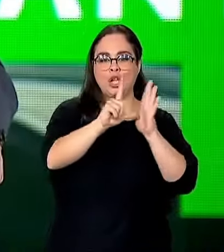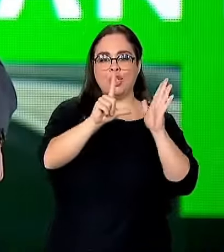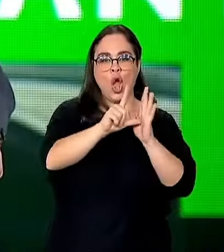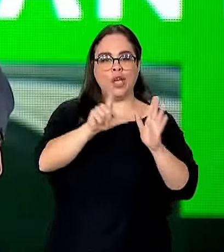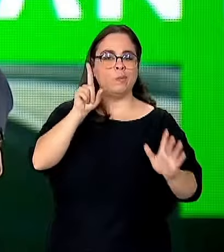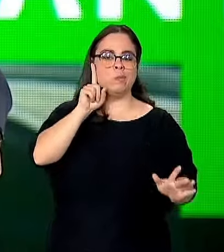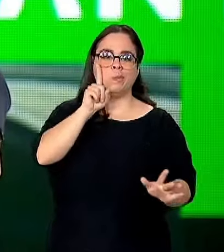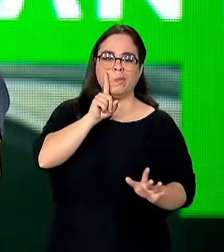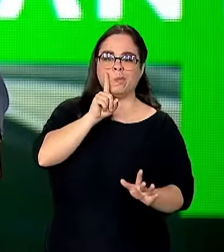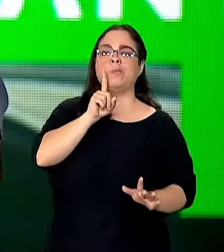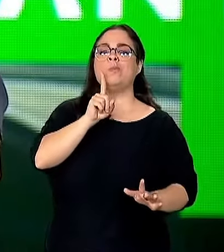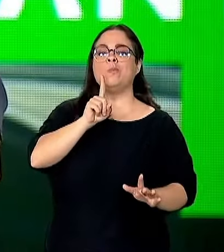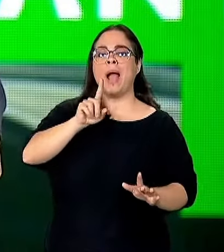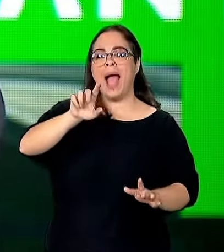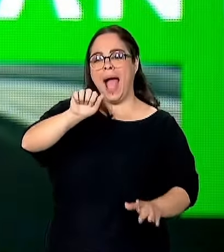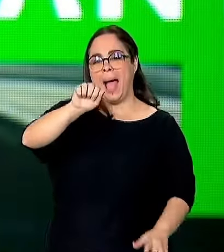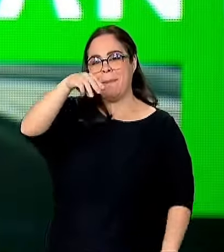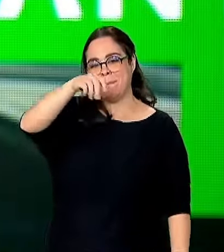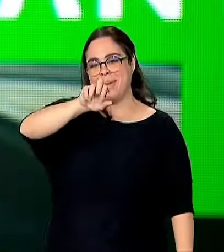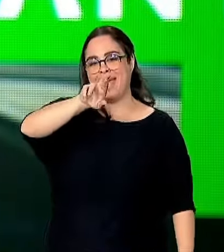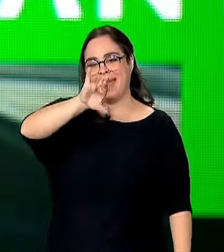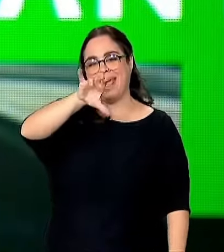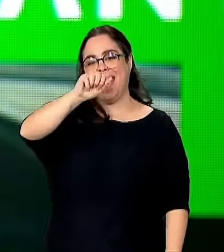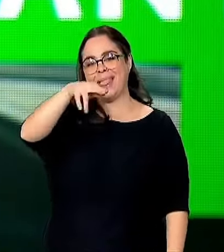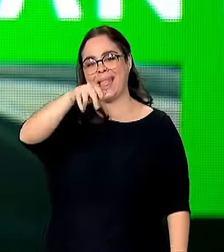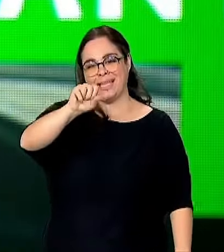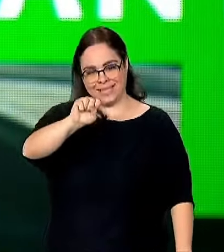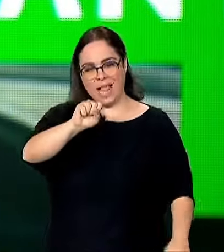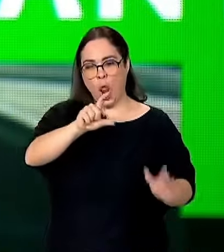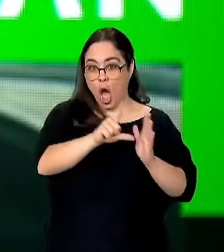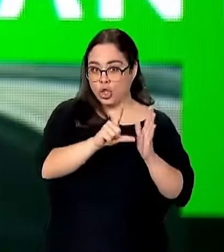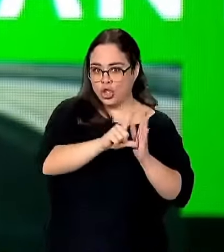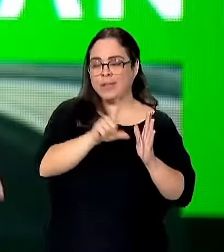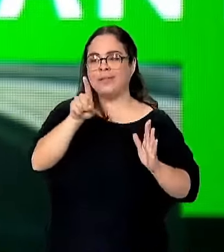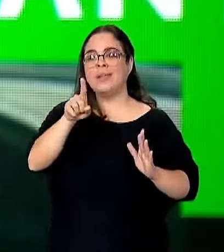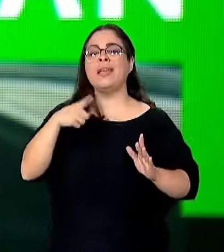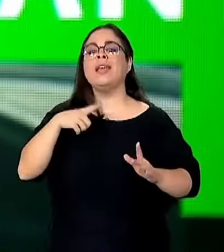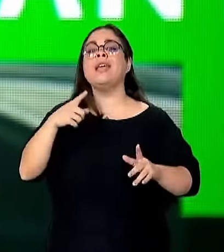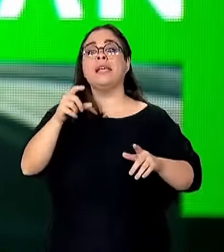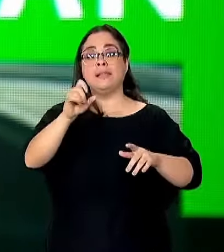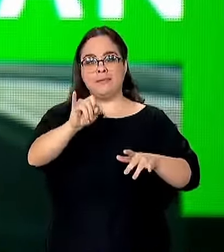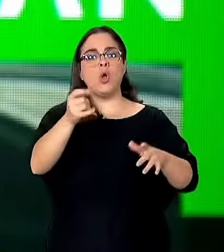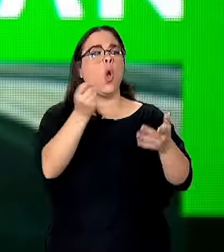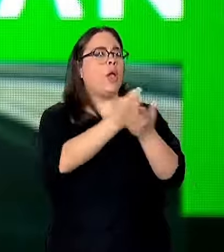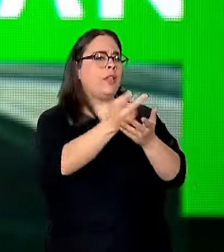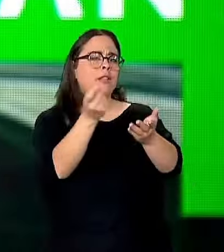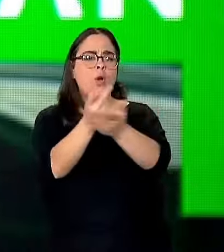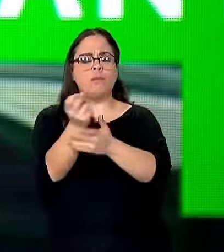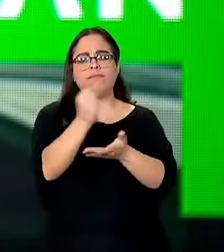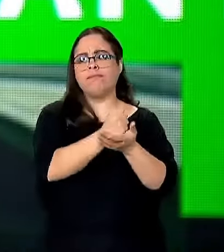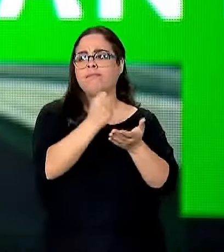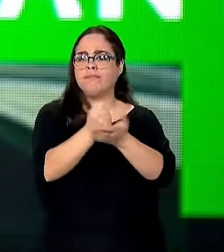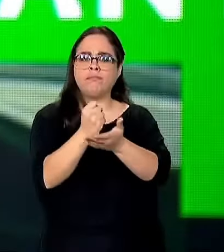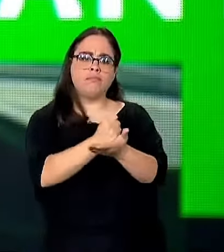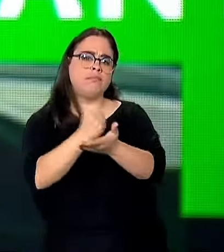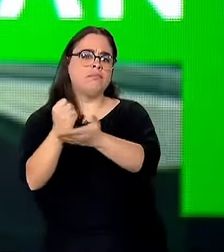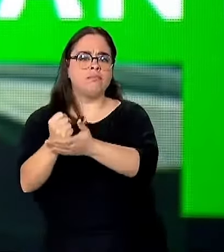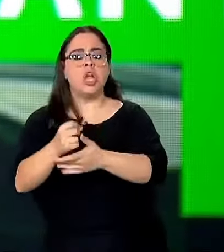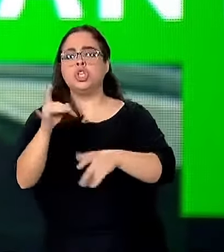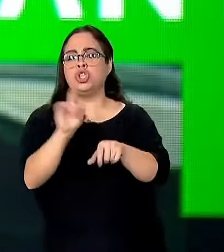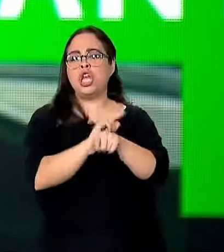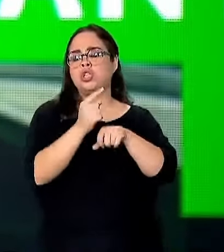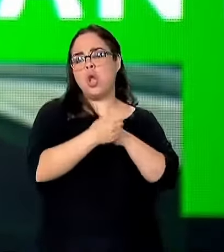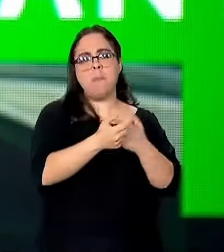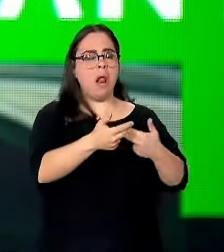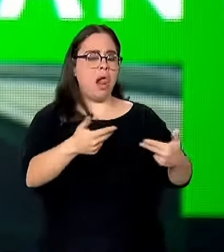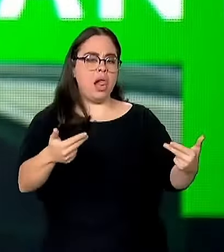40 bilhões nesse país. Quando a coisa engrossar, você precisa de um político. Pode ter certeza disso.